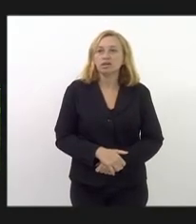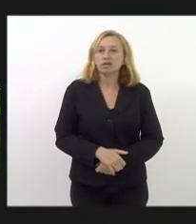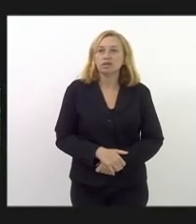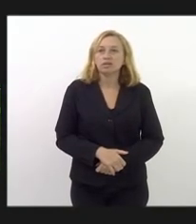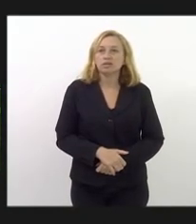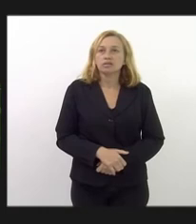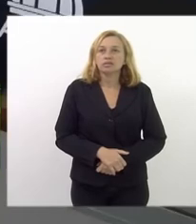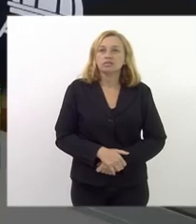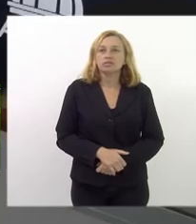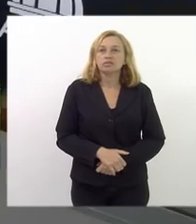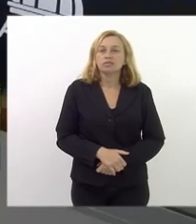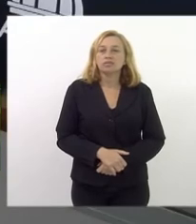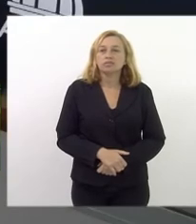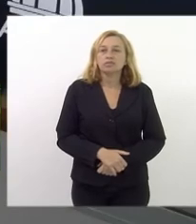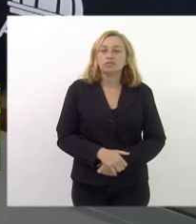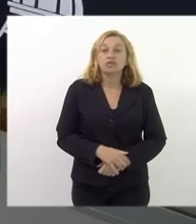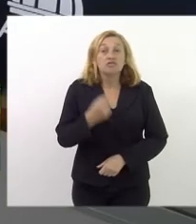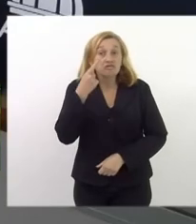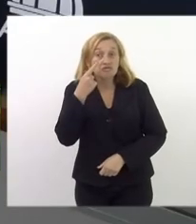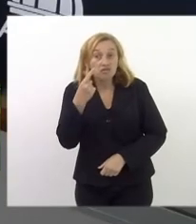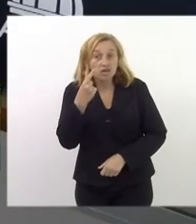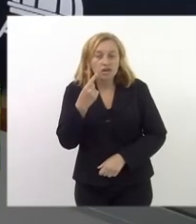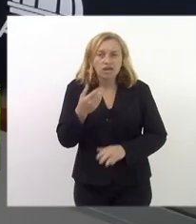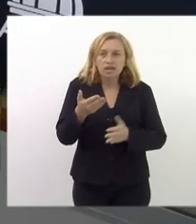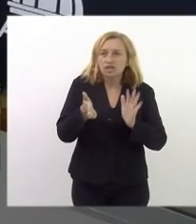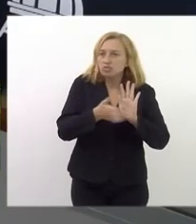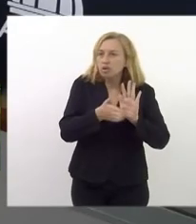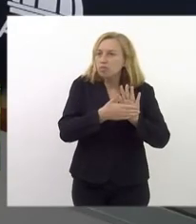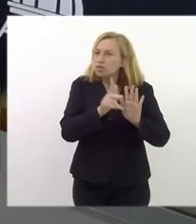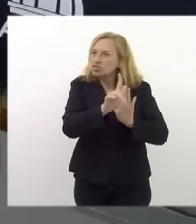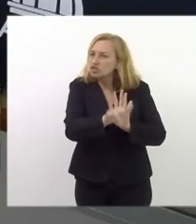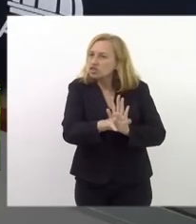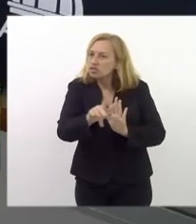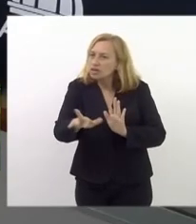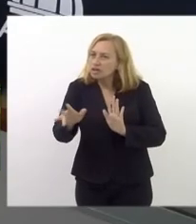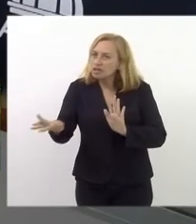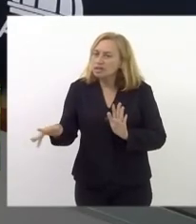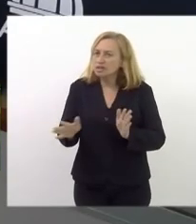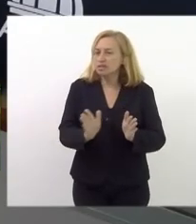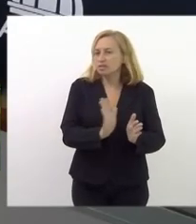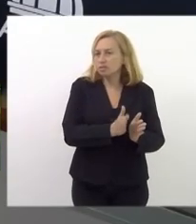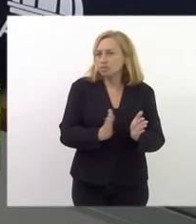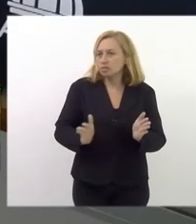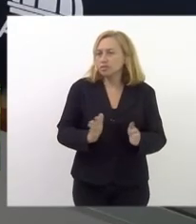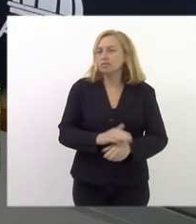e aí escutar as diversas propostas de todas as ordens, né?